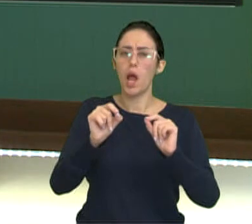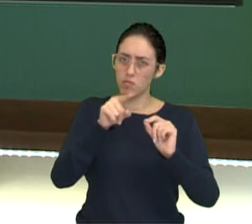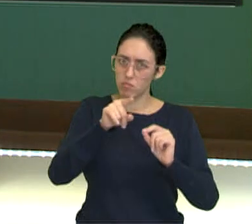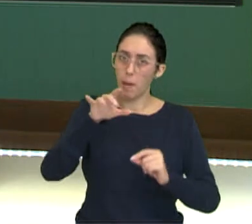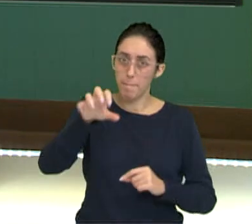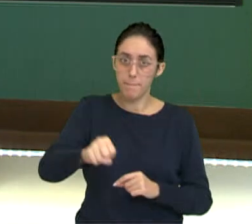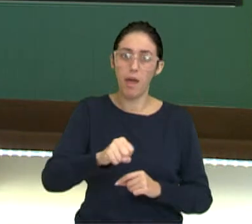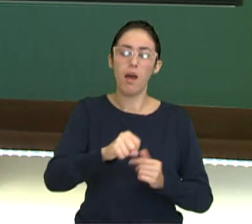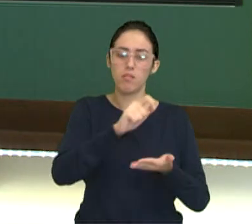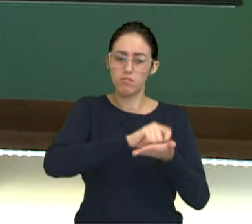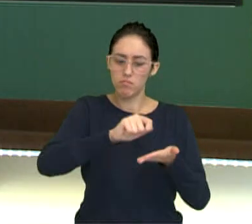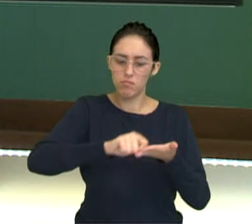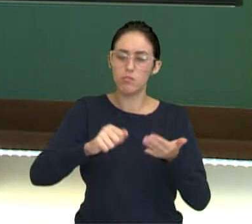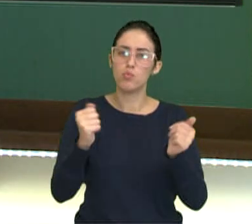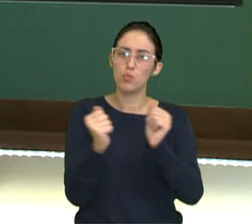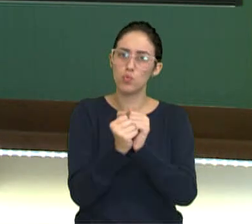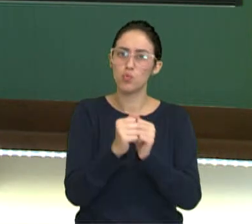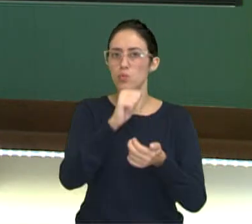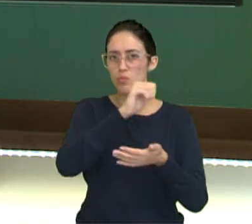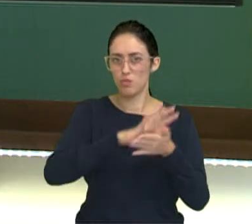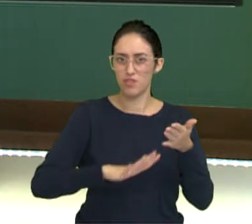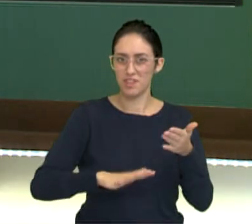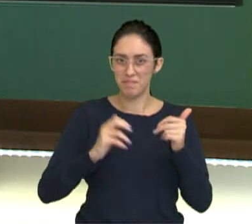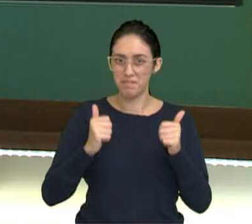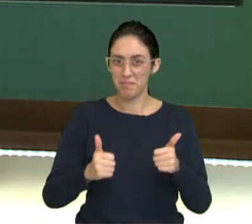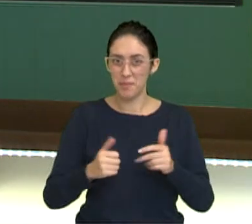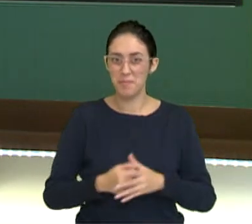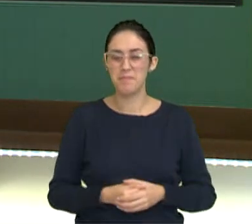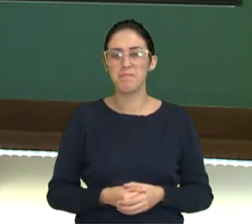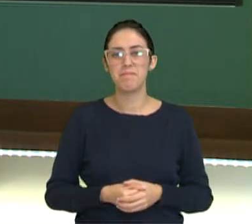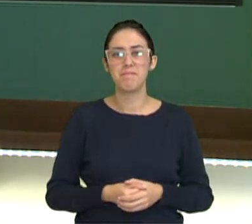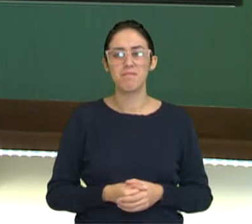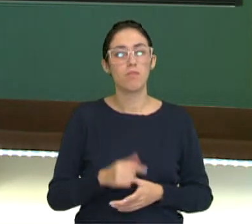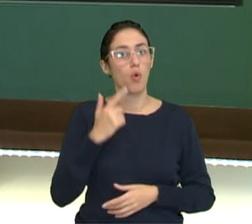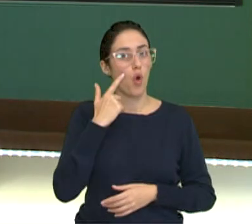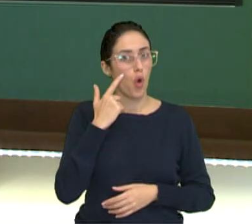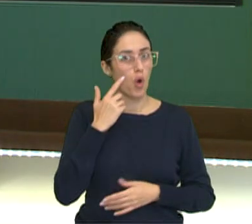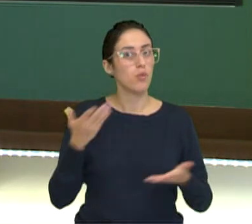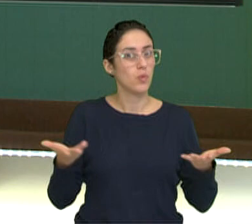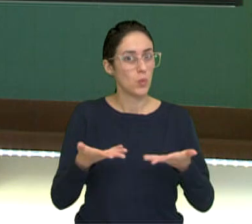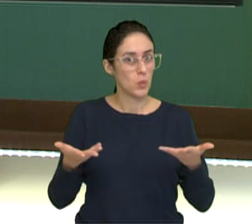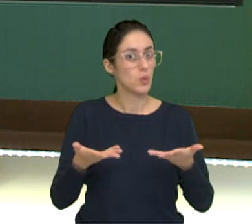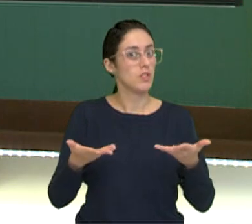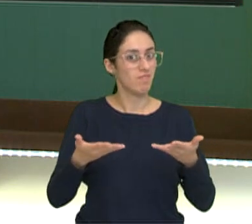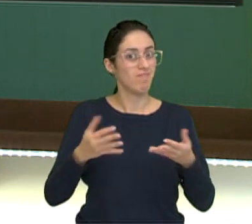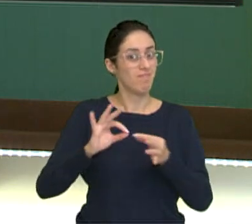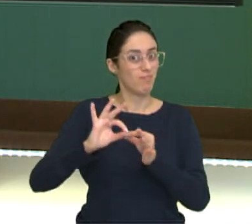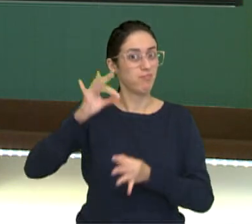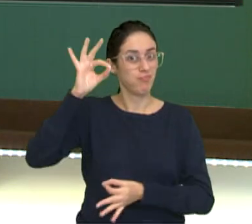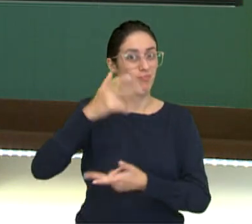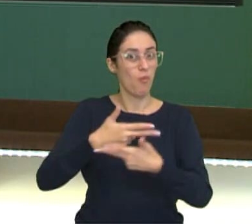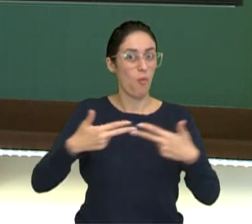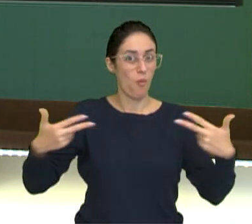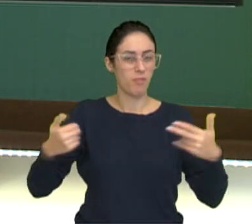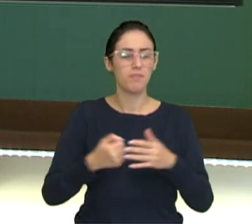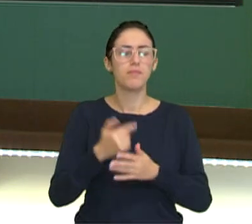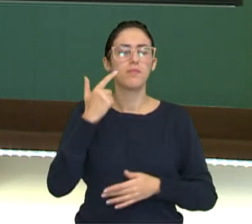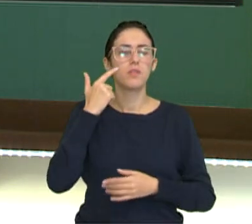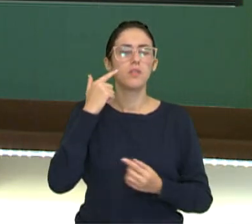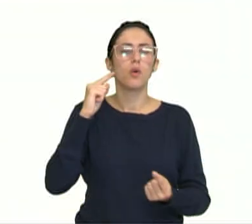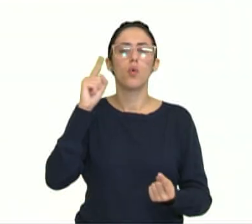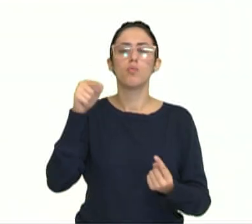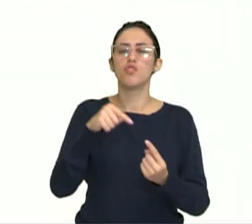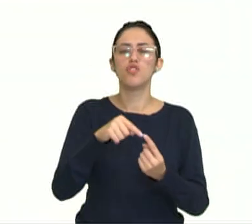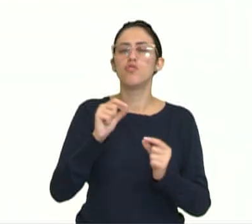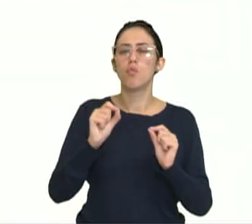que você possa fazer as atividades que eu vou propor aqui. E olha, tem bastante coisa para a gente fazer, hein? Dê uma olhada aqui nos nossos